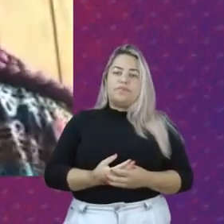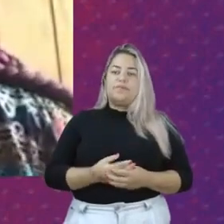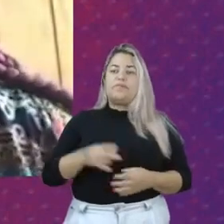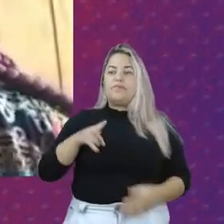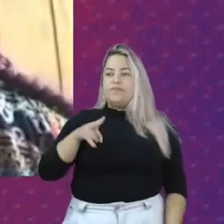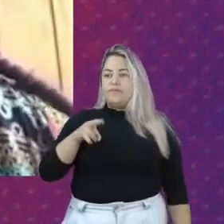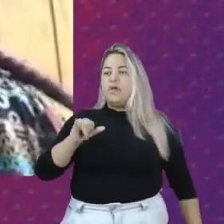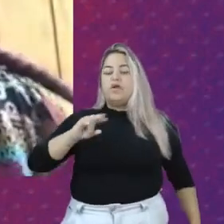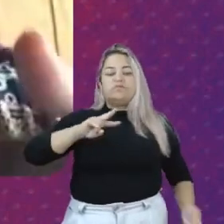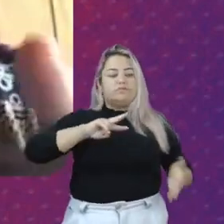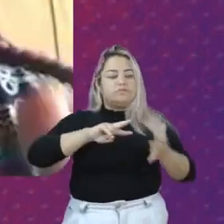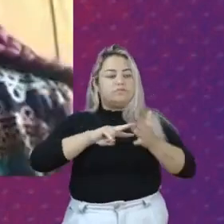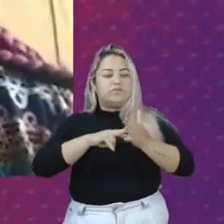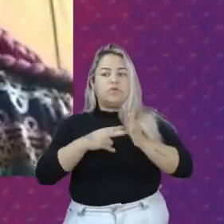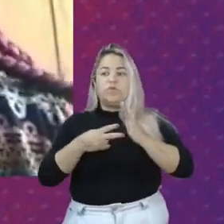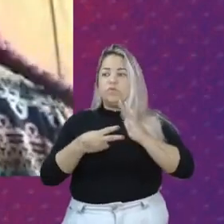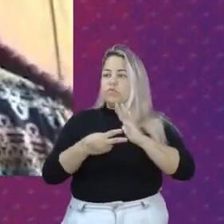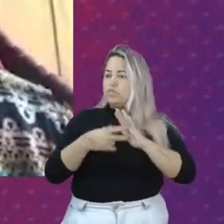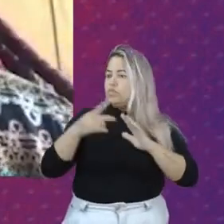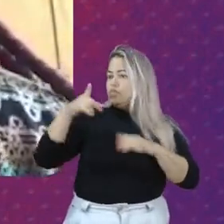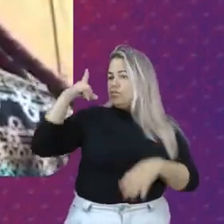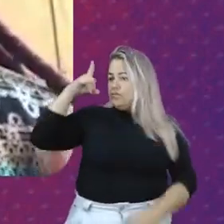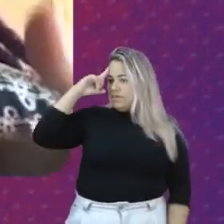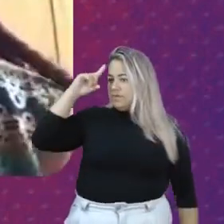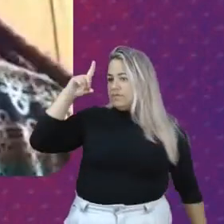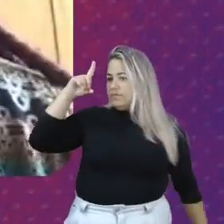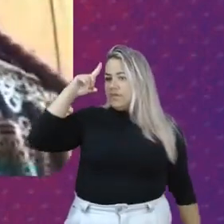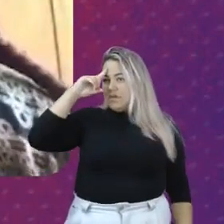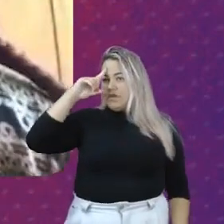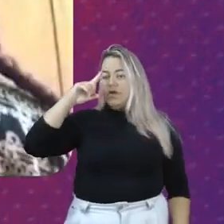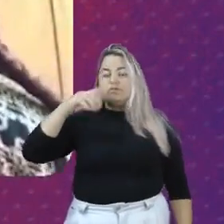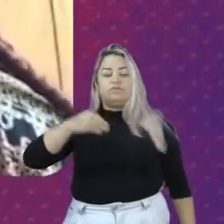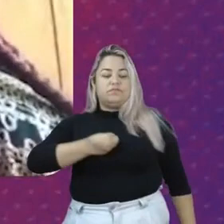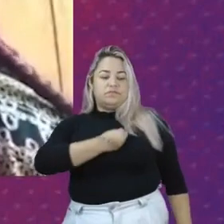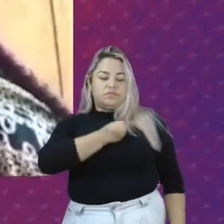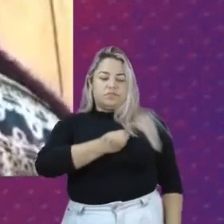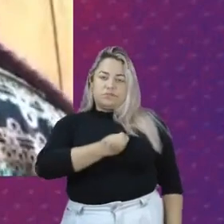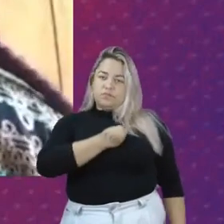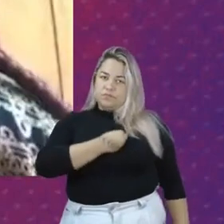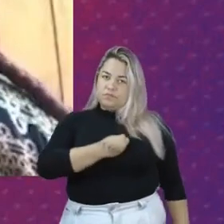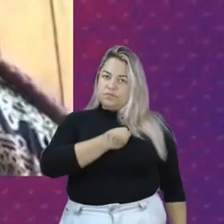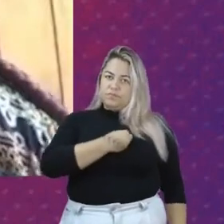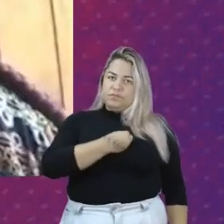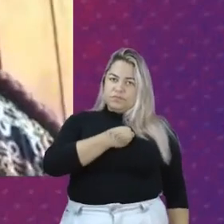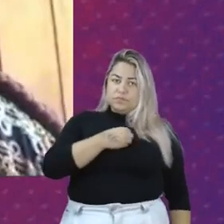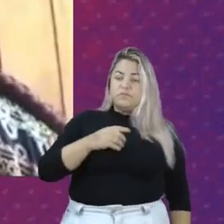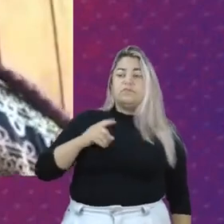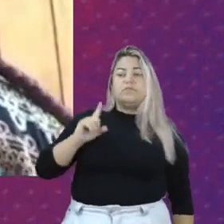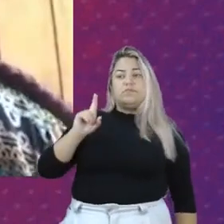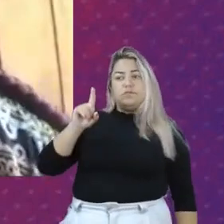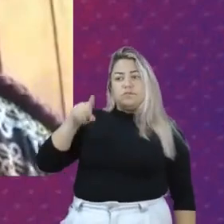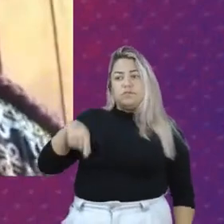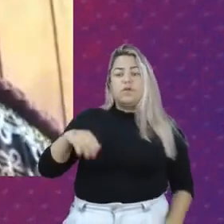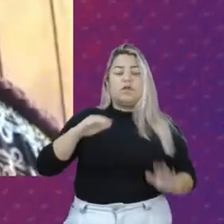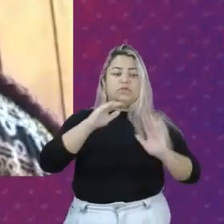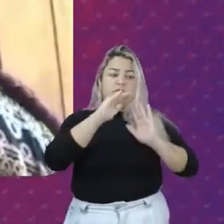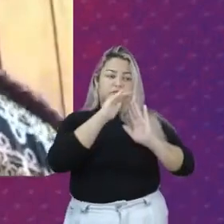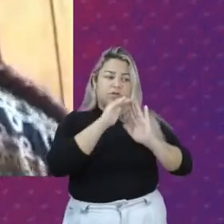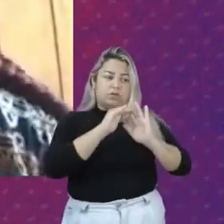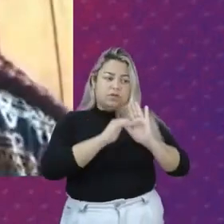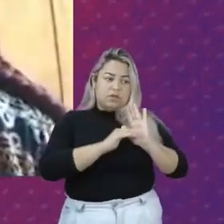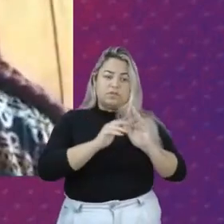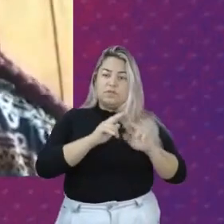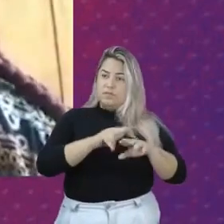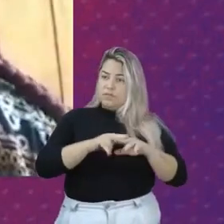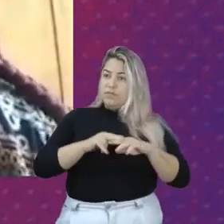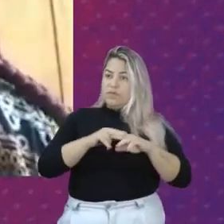vai ressignificando todos os dias a sua existência, que é uma existência pautada